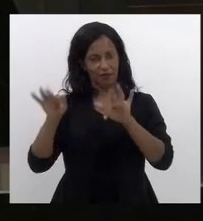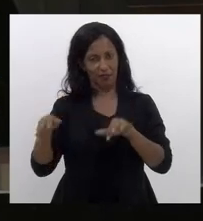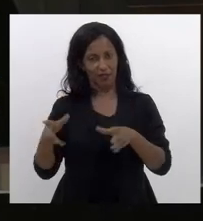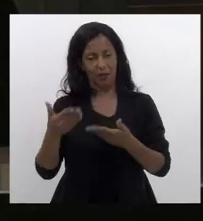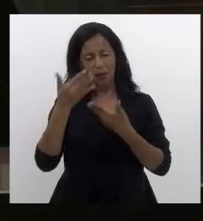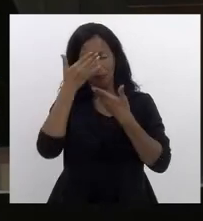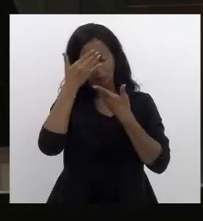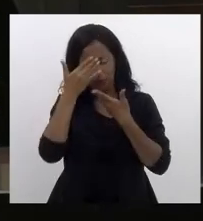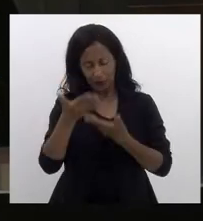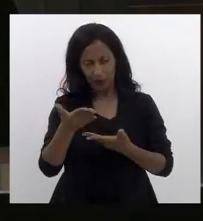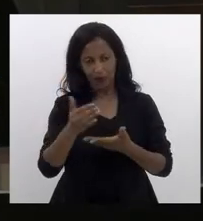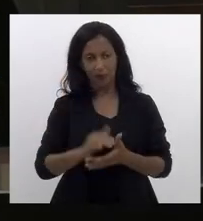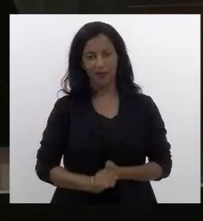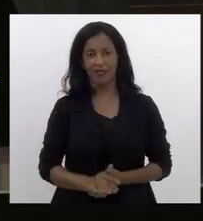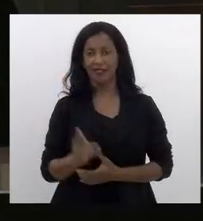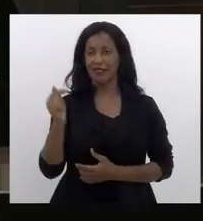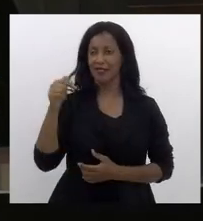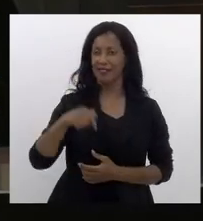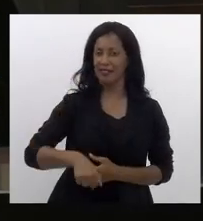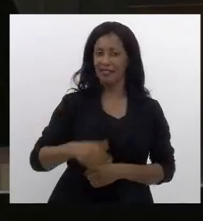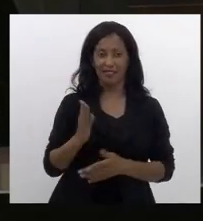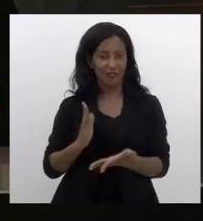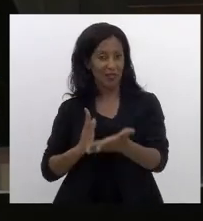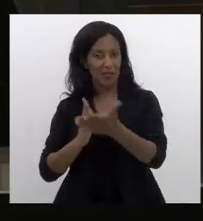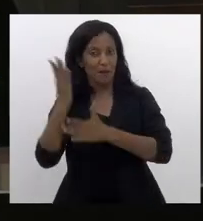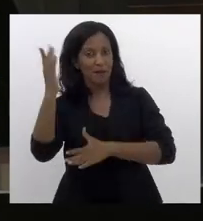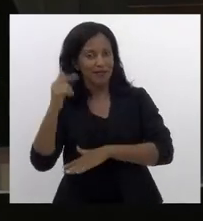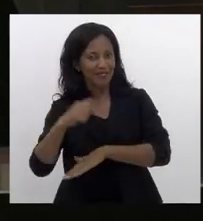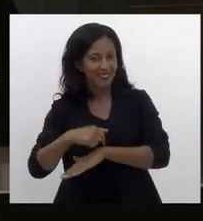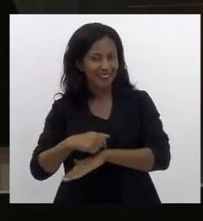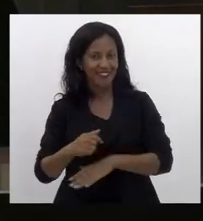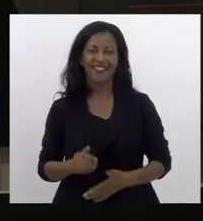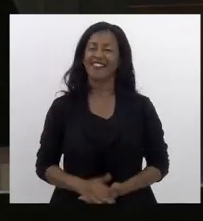palavra. Muito obrigado. E, dessa vez, não extrapolei o tempo.